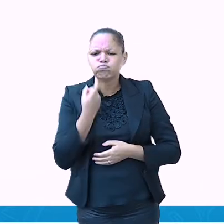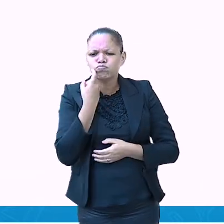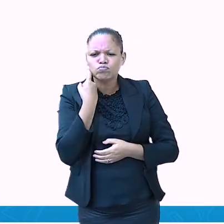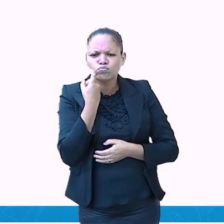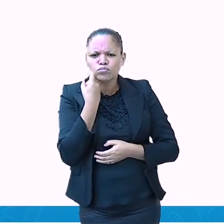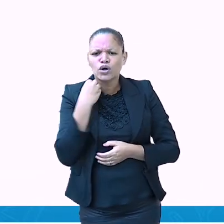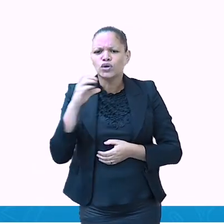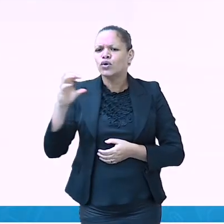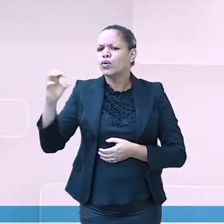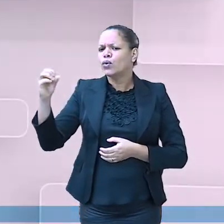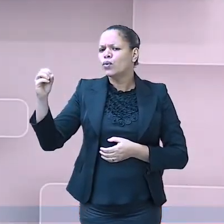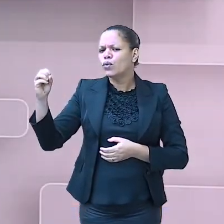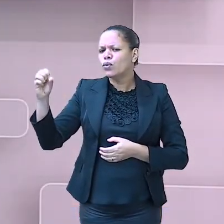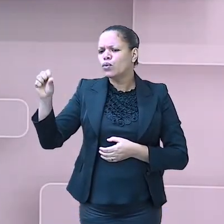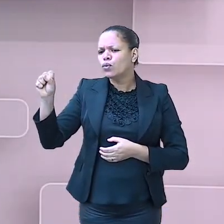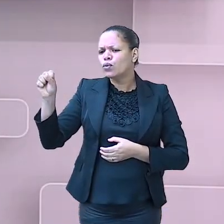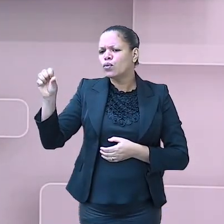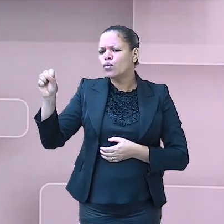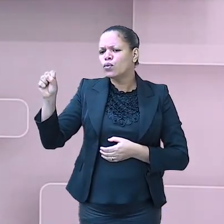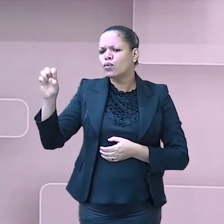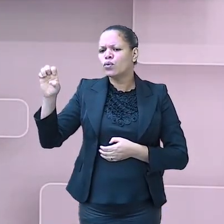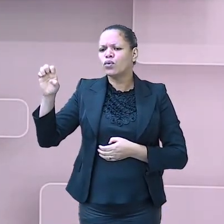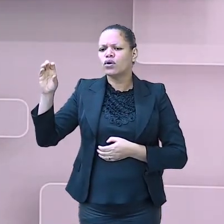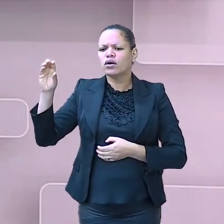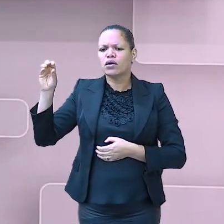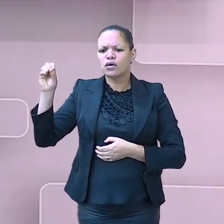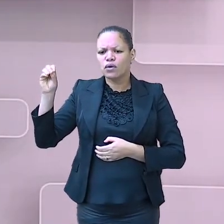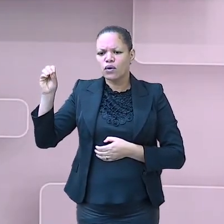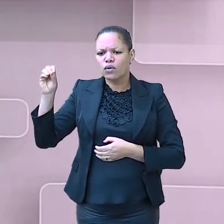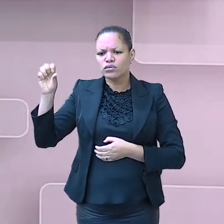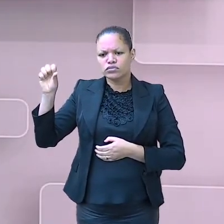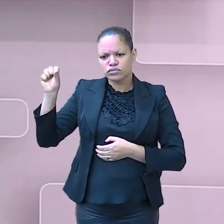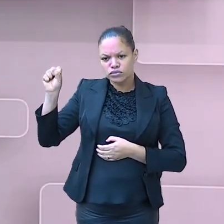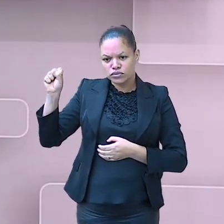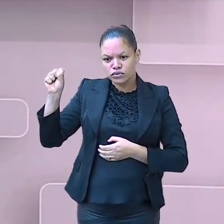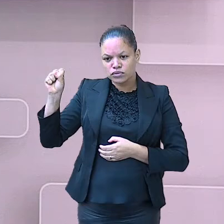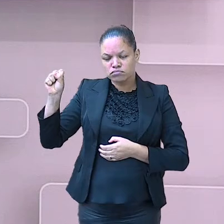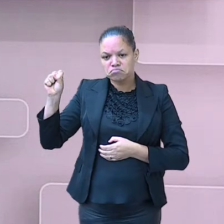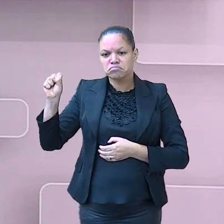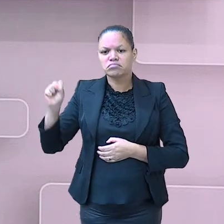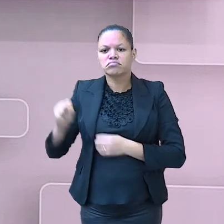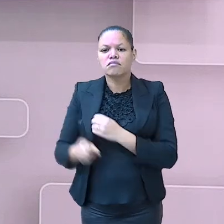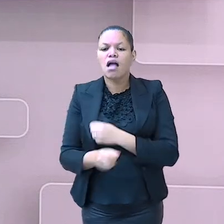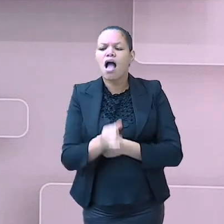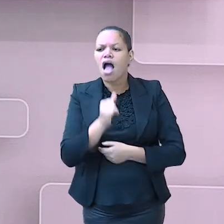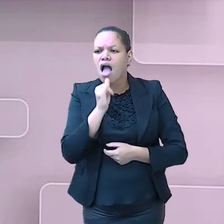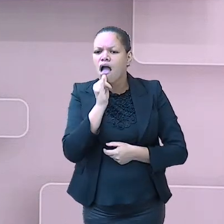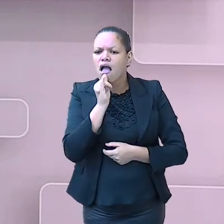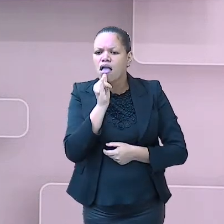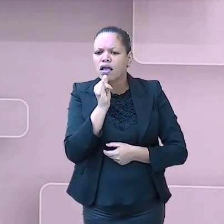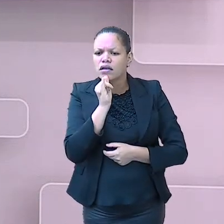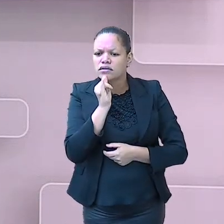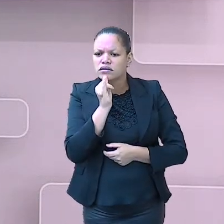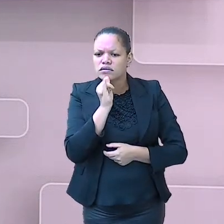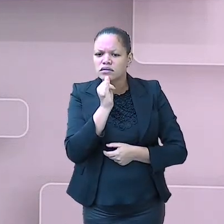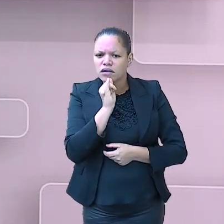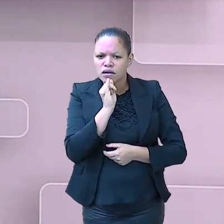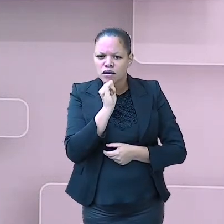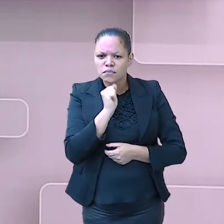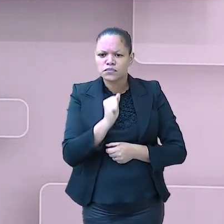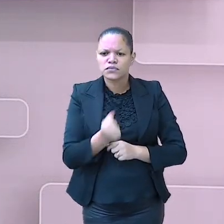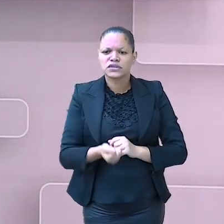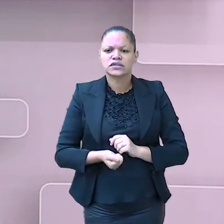ósseo. Eu coloquei aqui alguns exemplos, ok? Não são todos, não significa que são